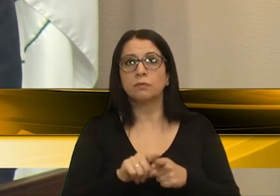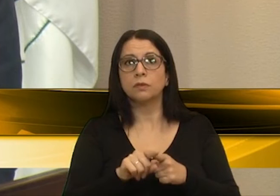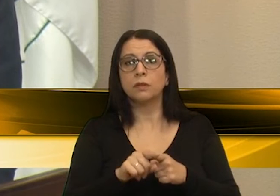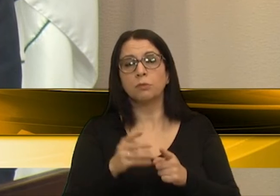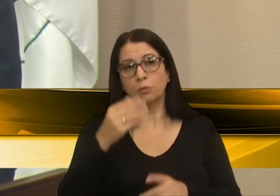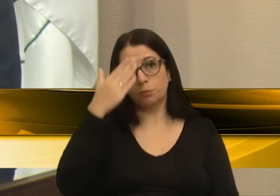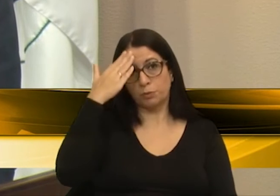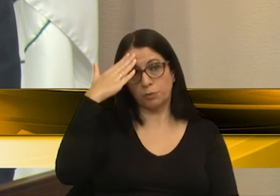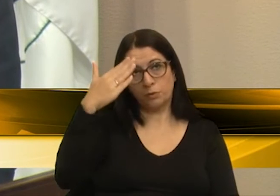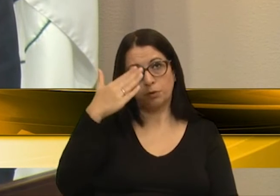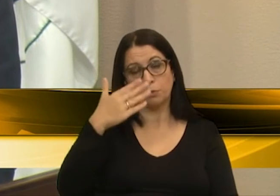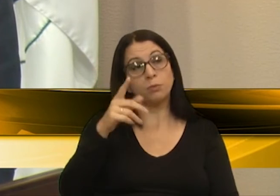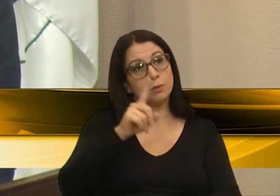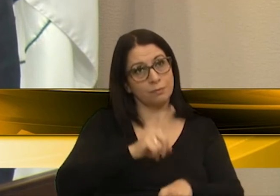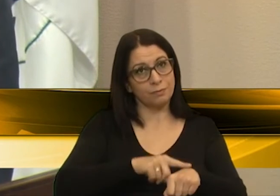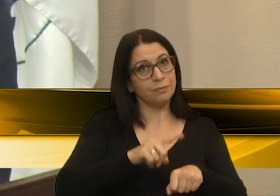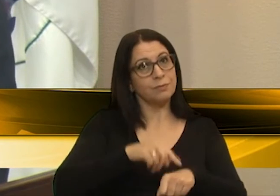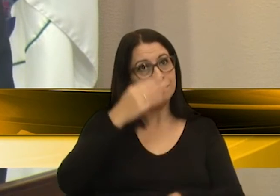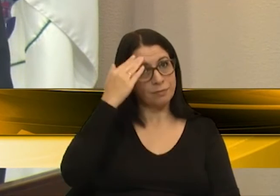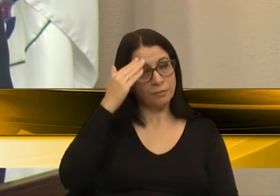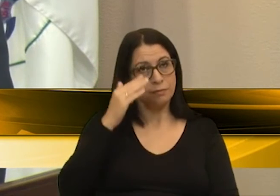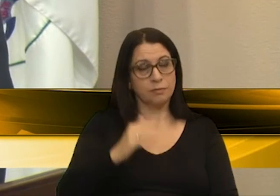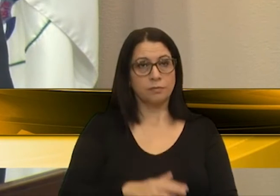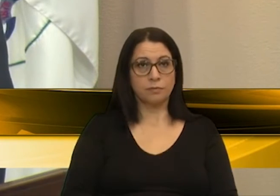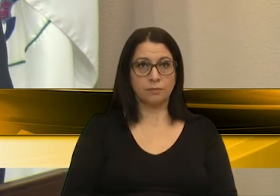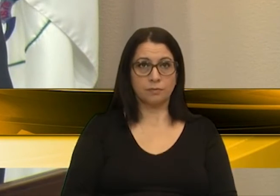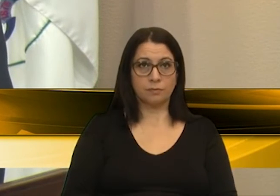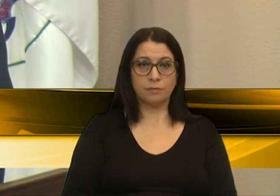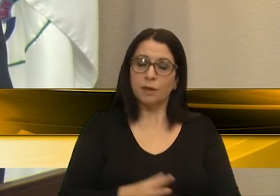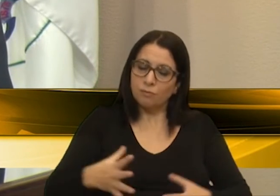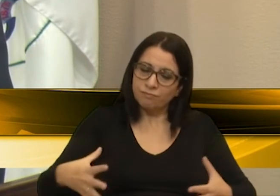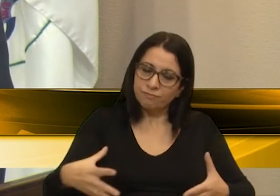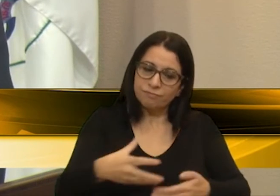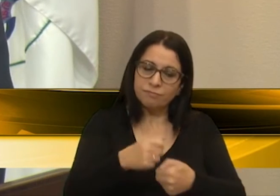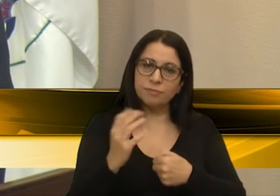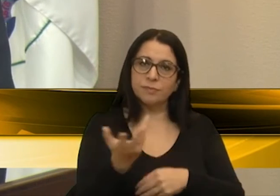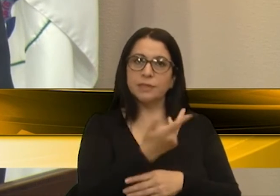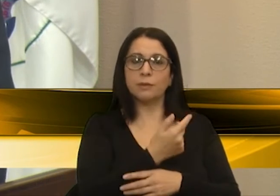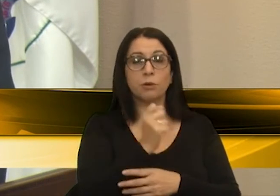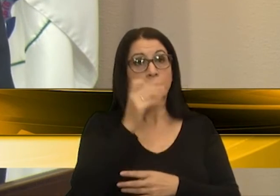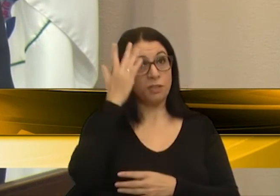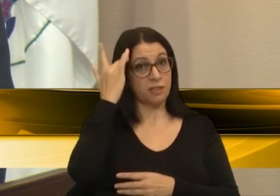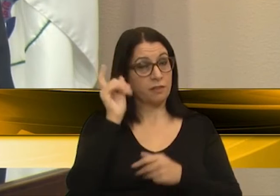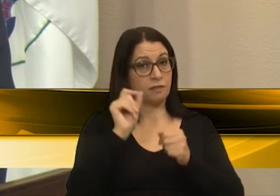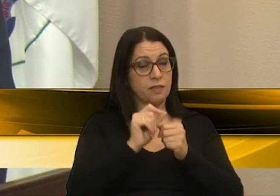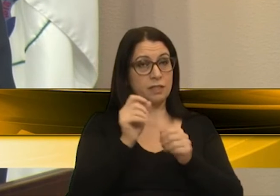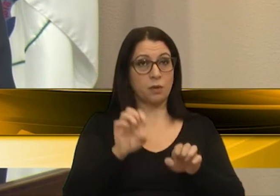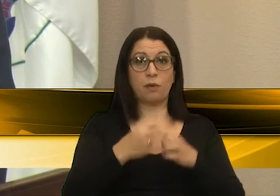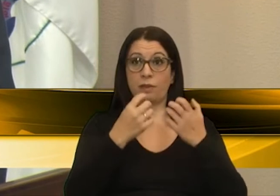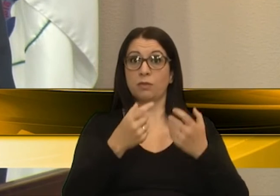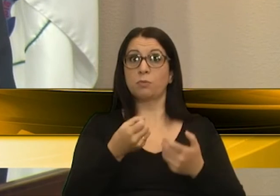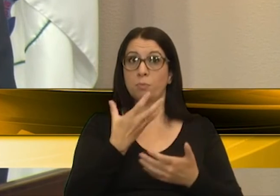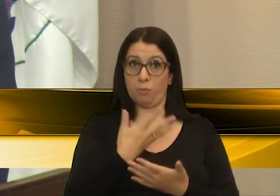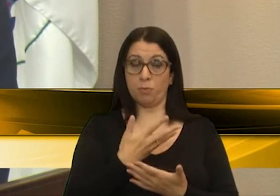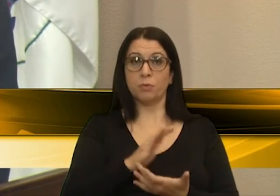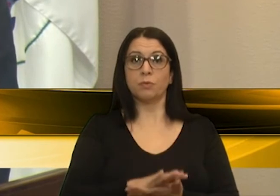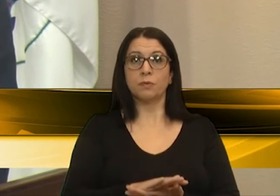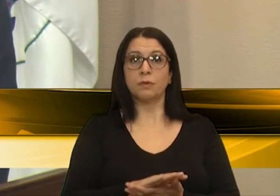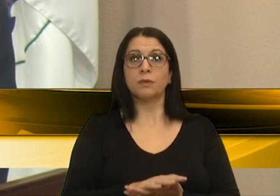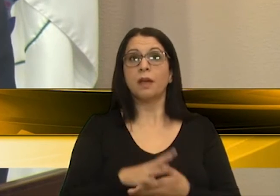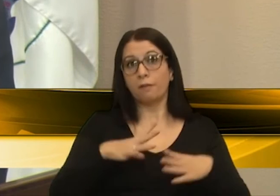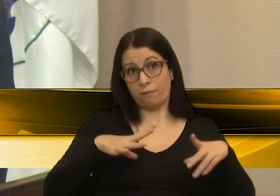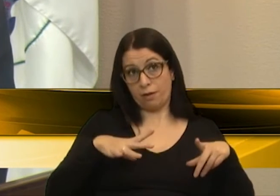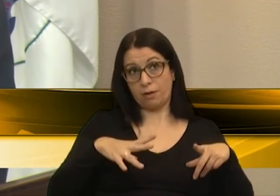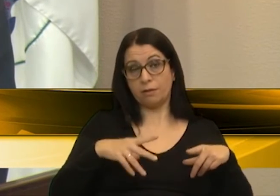muito obrigado por esse espaço, muito obrigado pela acolhida e que a gente possa amanhã fazer um grande evento. É feriado,